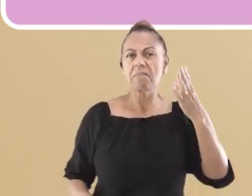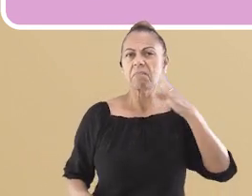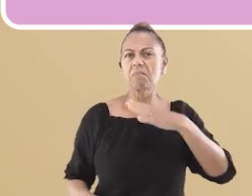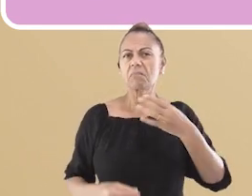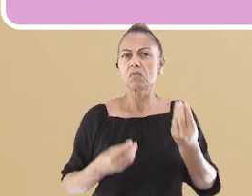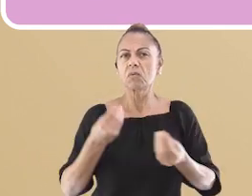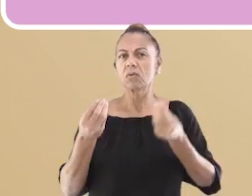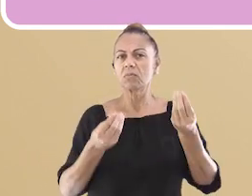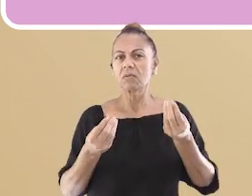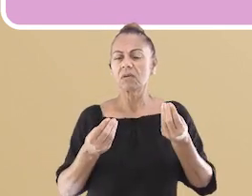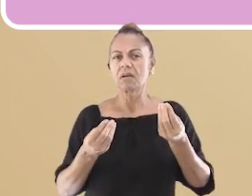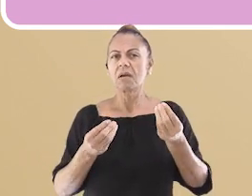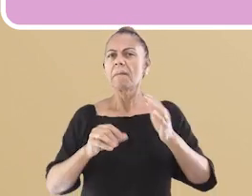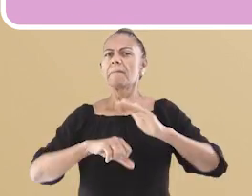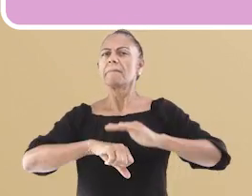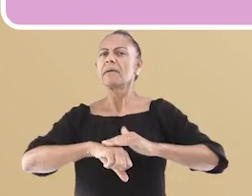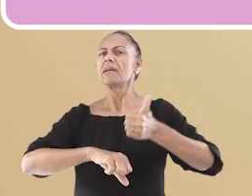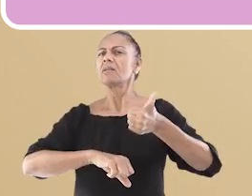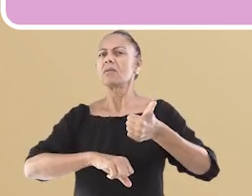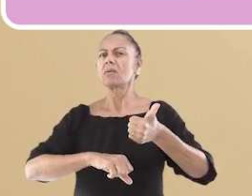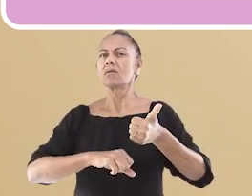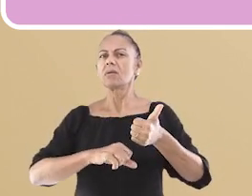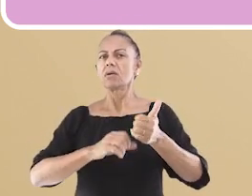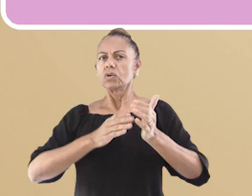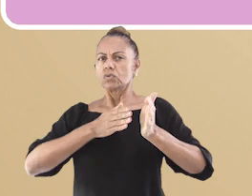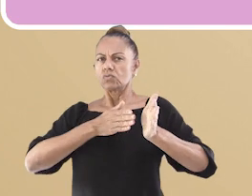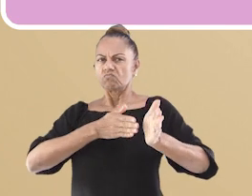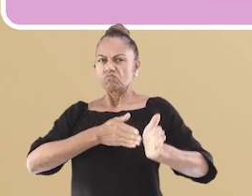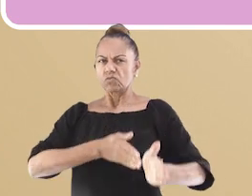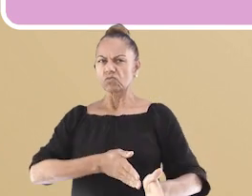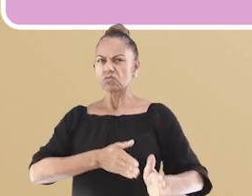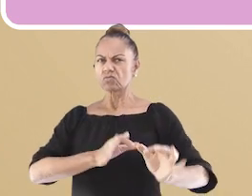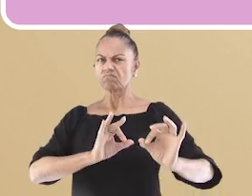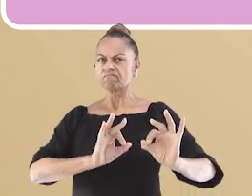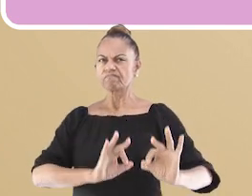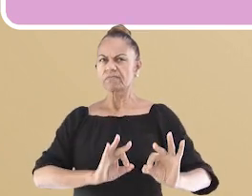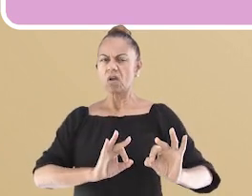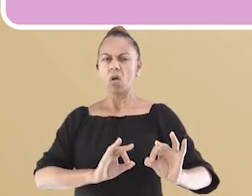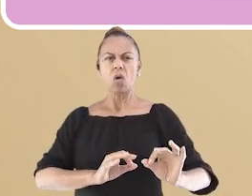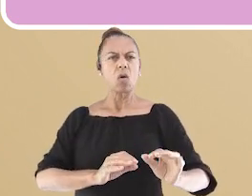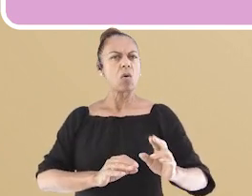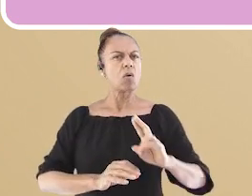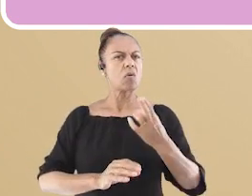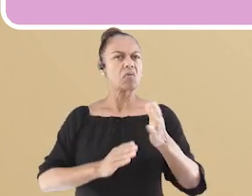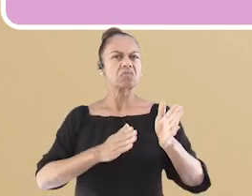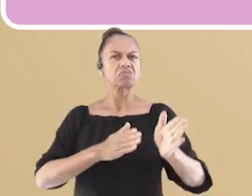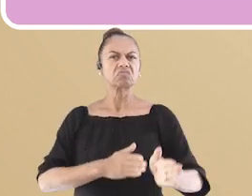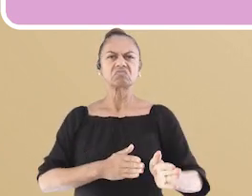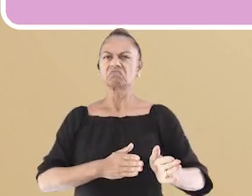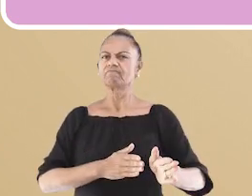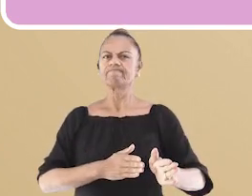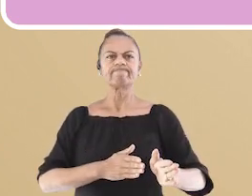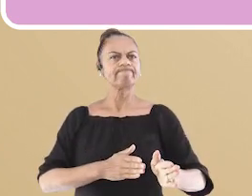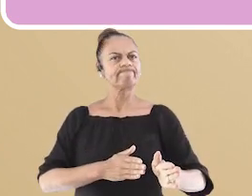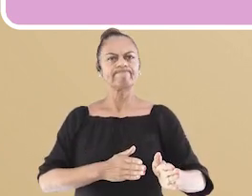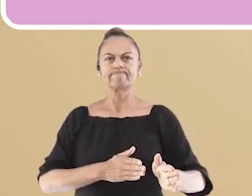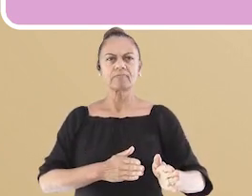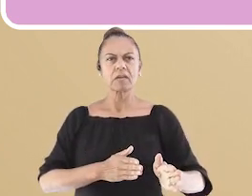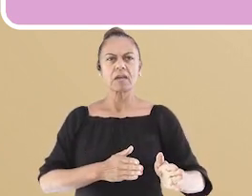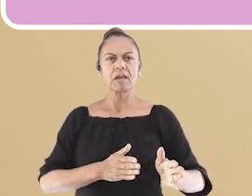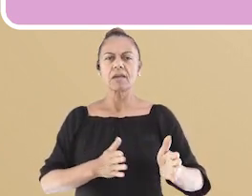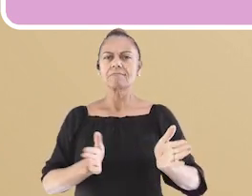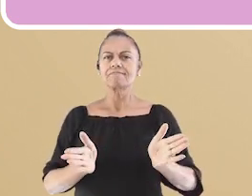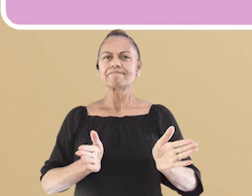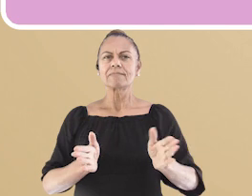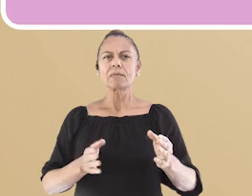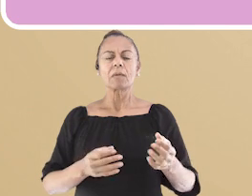é melhor? Ser justo ou injusto? Ao fazer essas indagações, Sócrates procurava